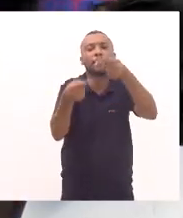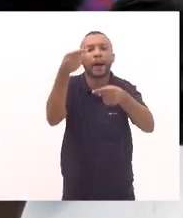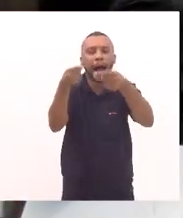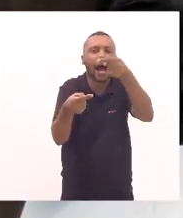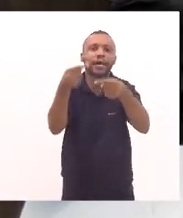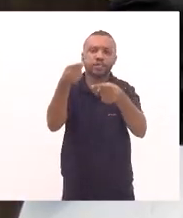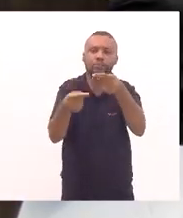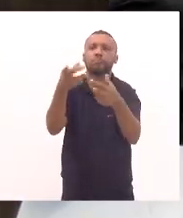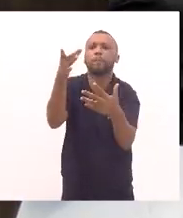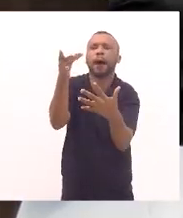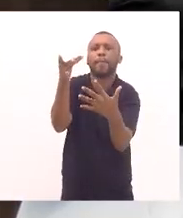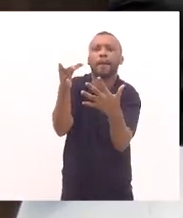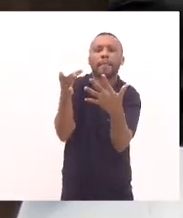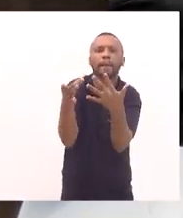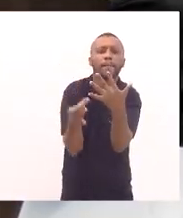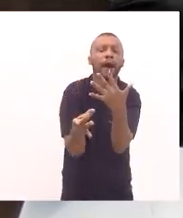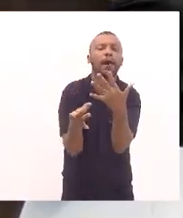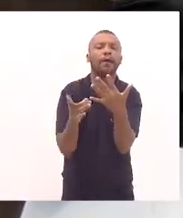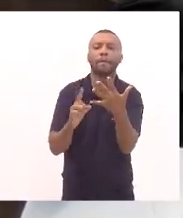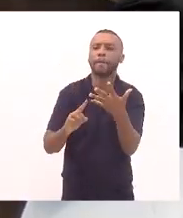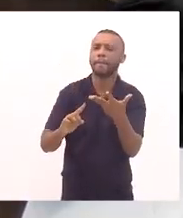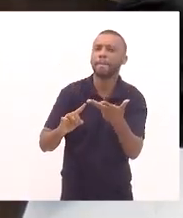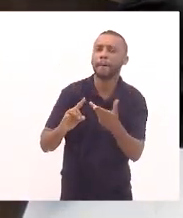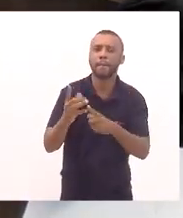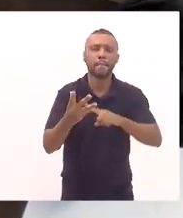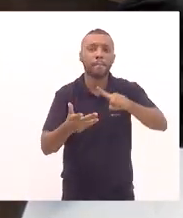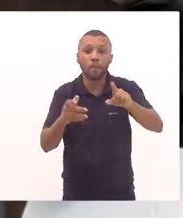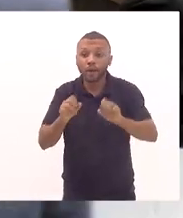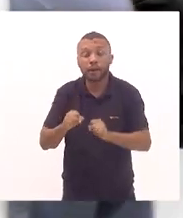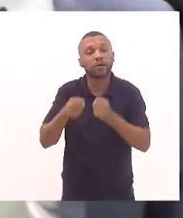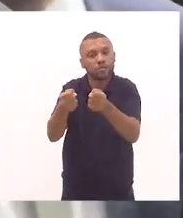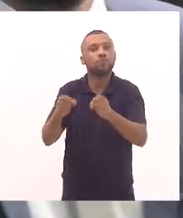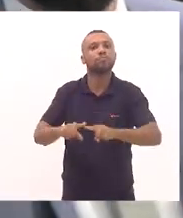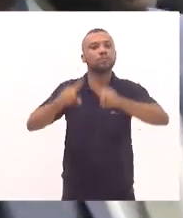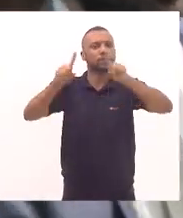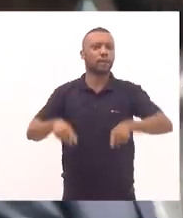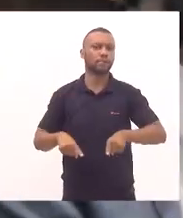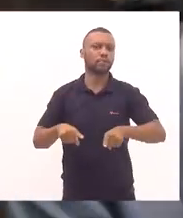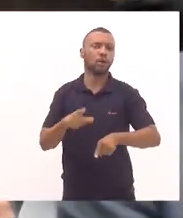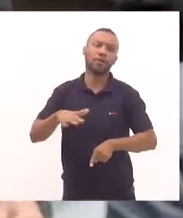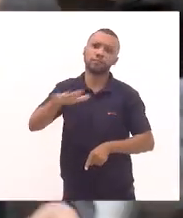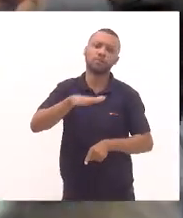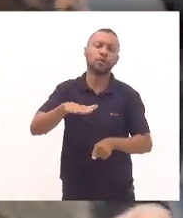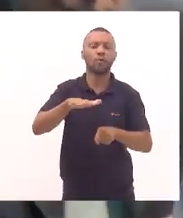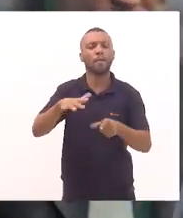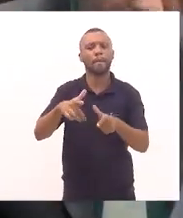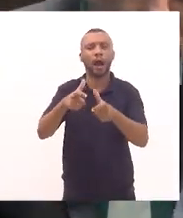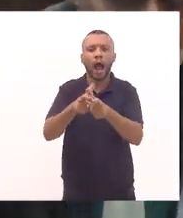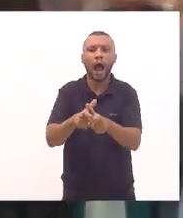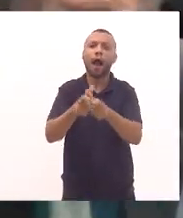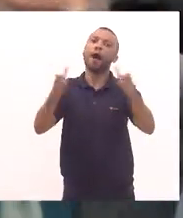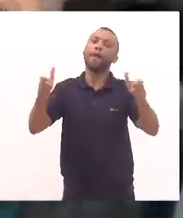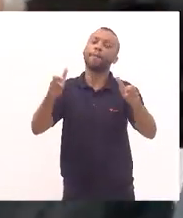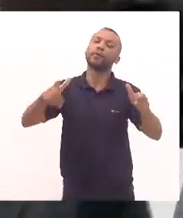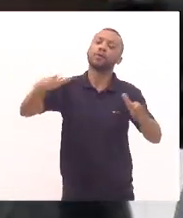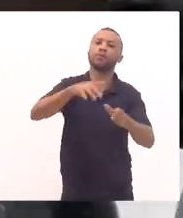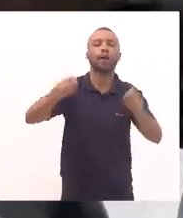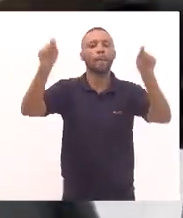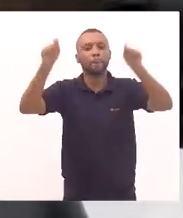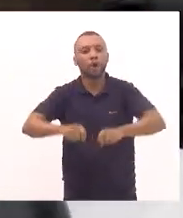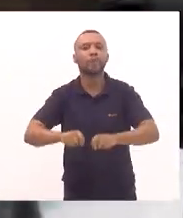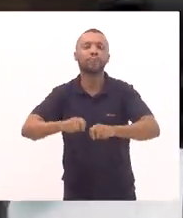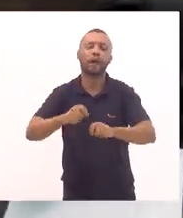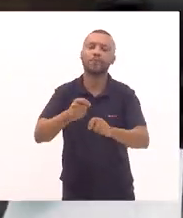mais detalhado, garantindo, assim, para esses servidores e essas servidoras uma ampliação da possibilidade